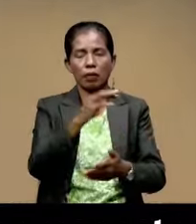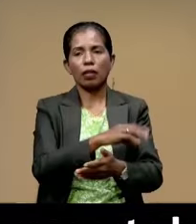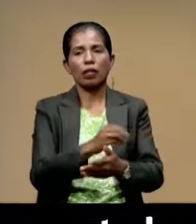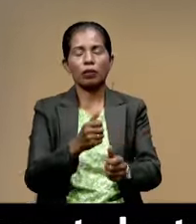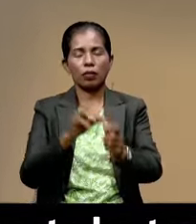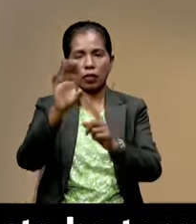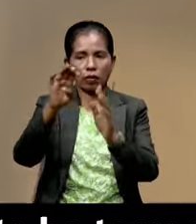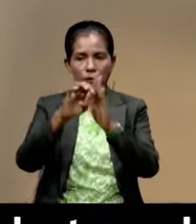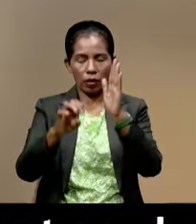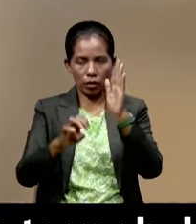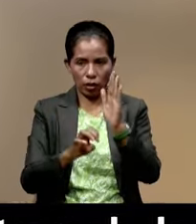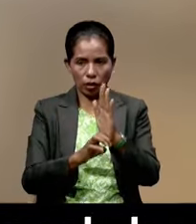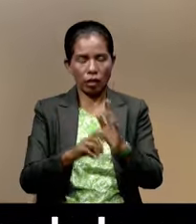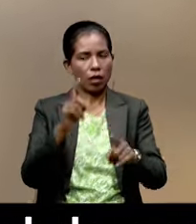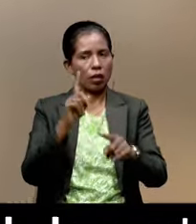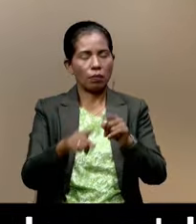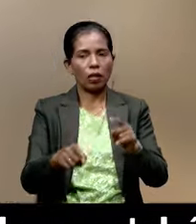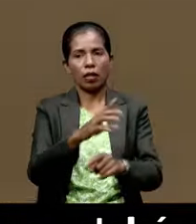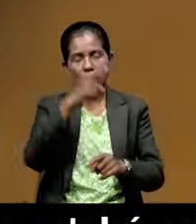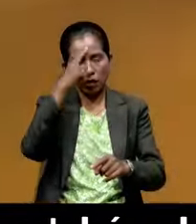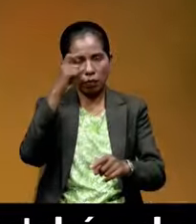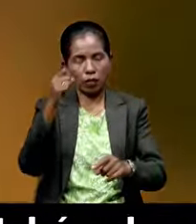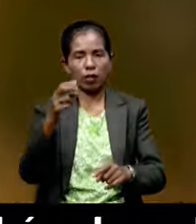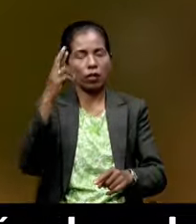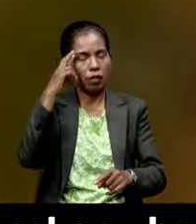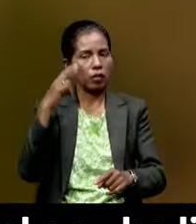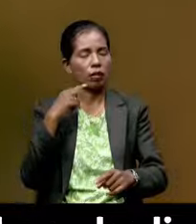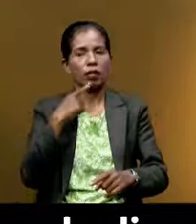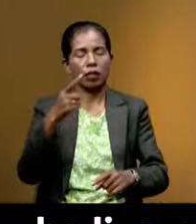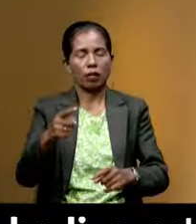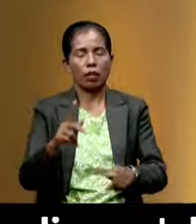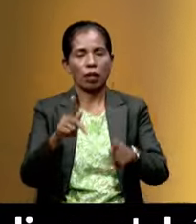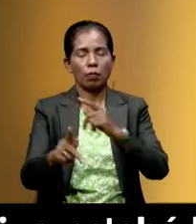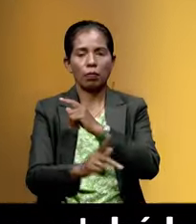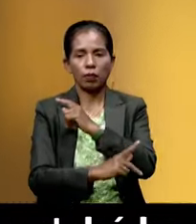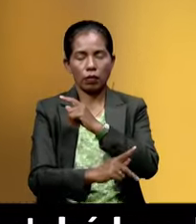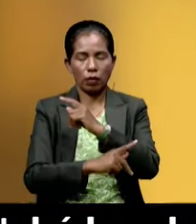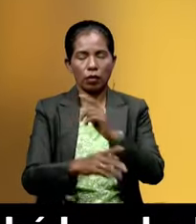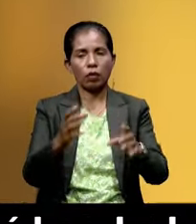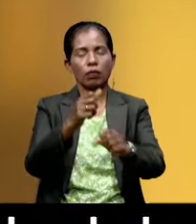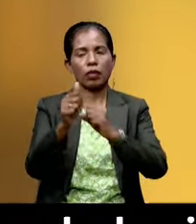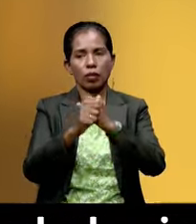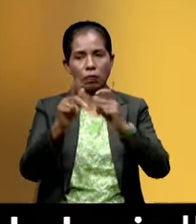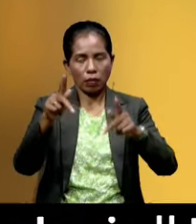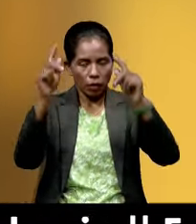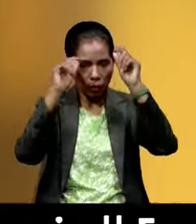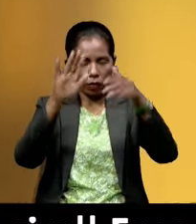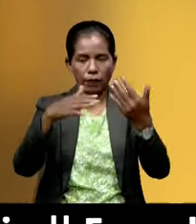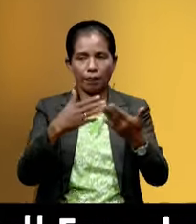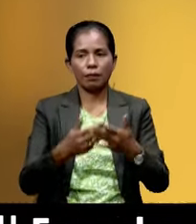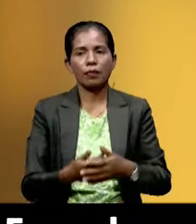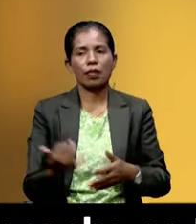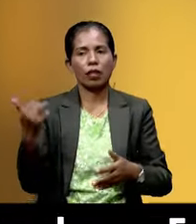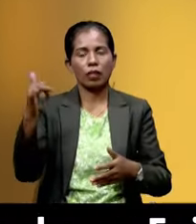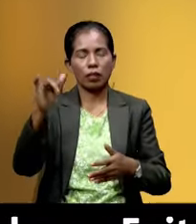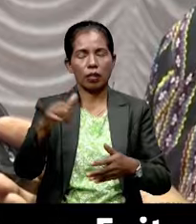ir ser festado, acto refere la bele tolera. Tambane orta suzere ba autoridade de Portugal ato fute São Roma ba Timor-Leste ser ne. Seria